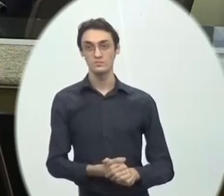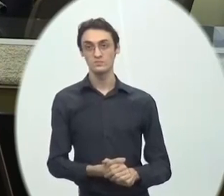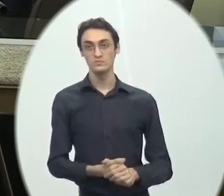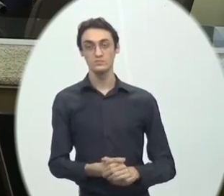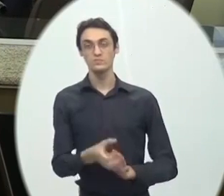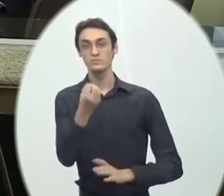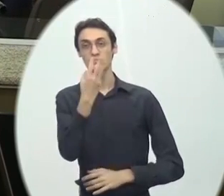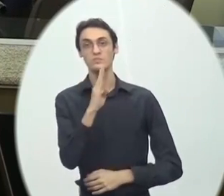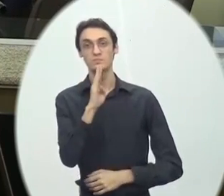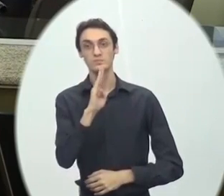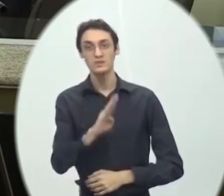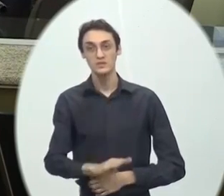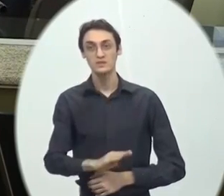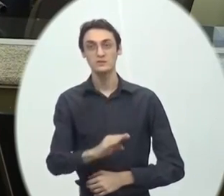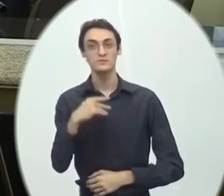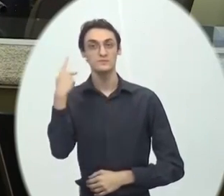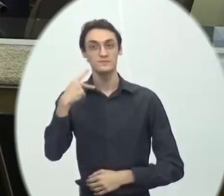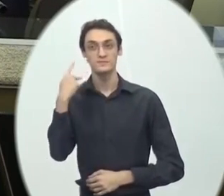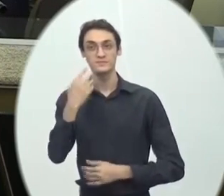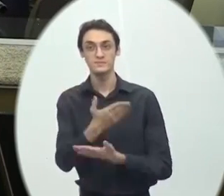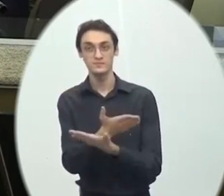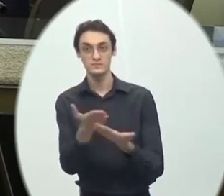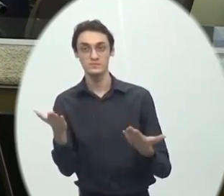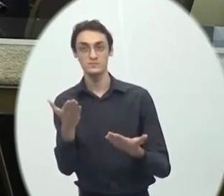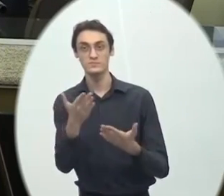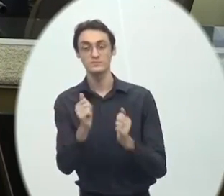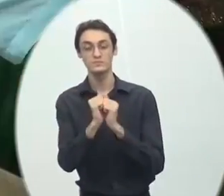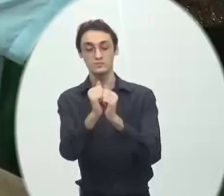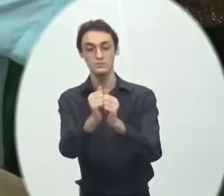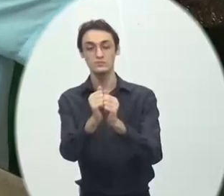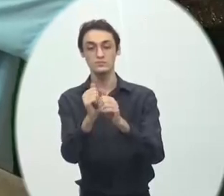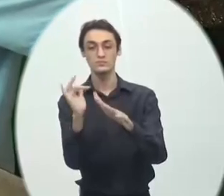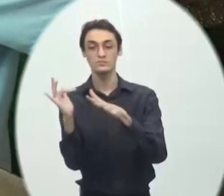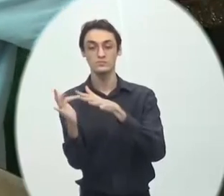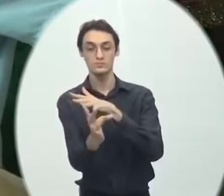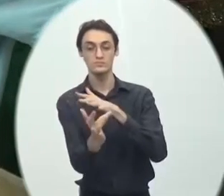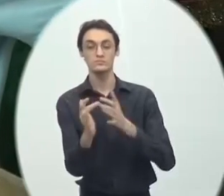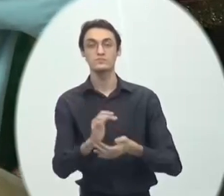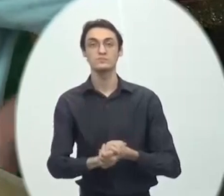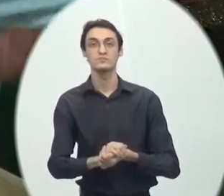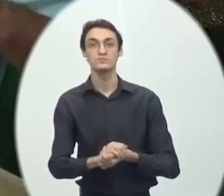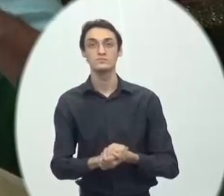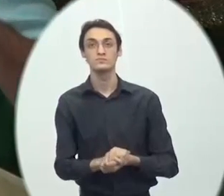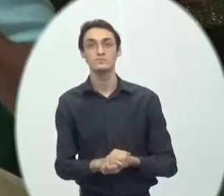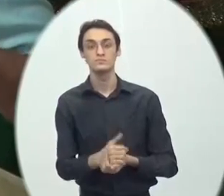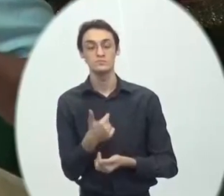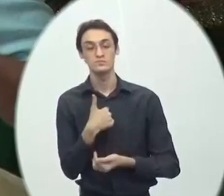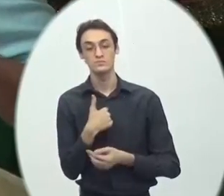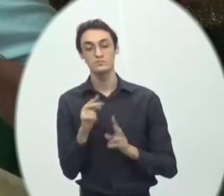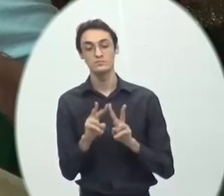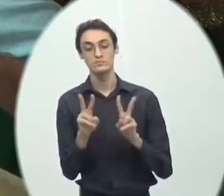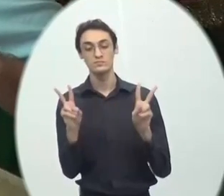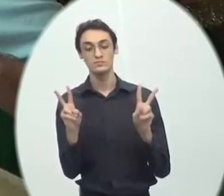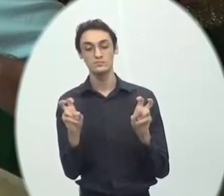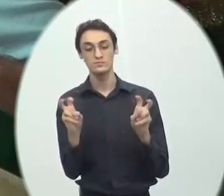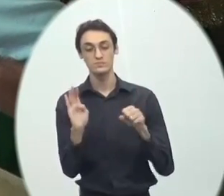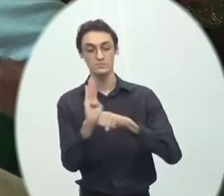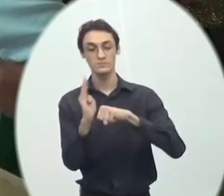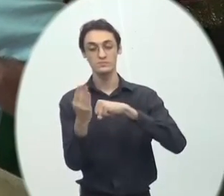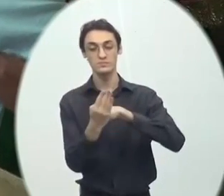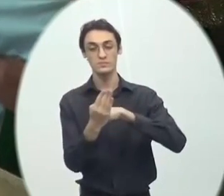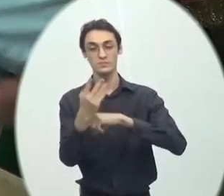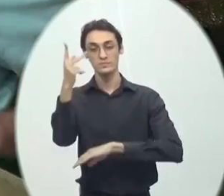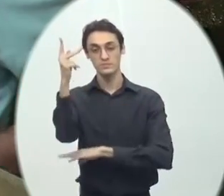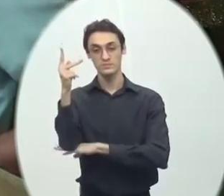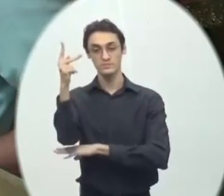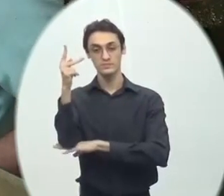Boa tarde, vereadores, vereadoras, quem nos acompanha pela rede social. Vou trazer uma questão ali do bairro Pinheirinho, por